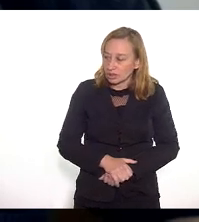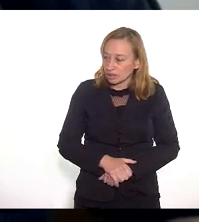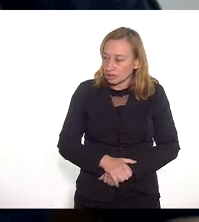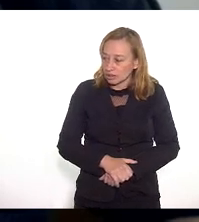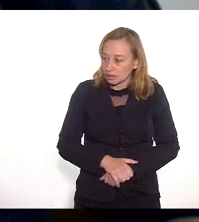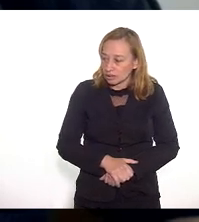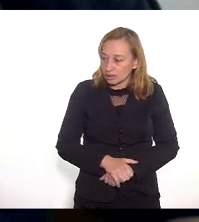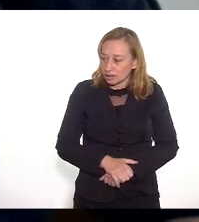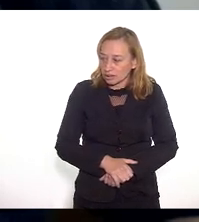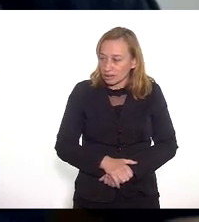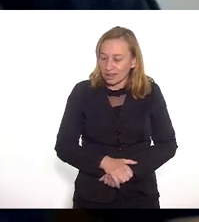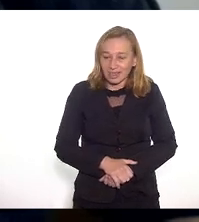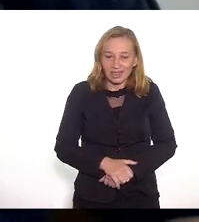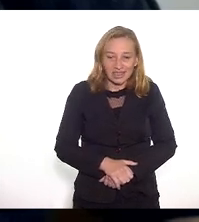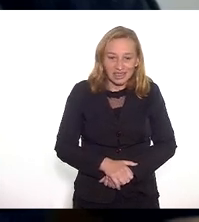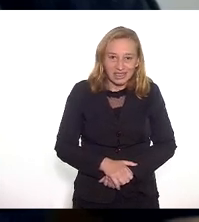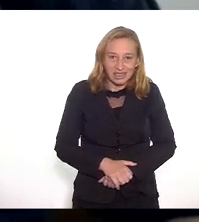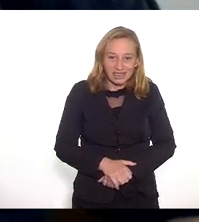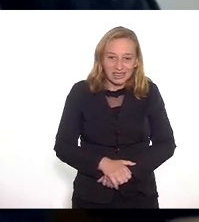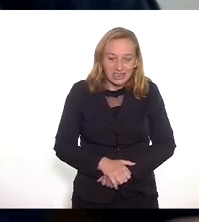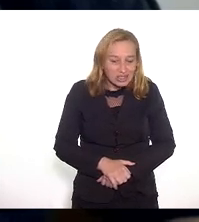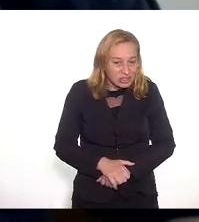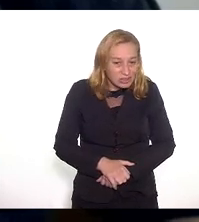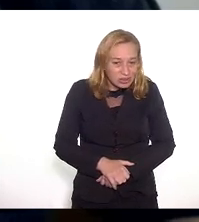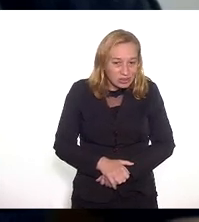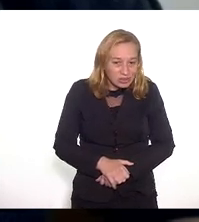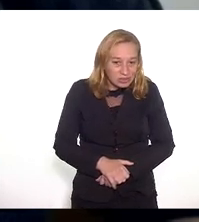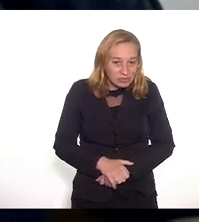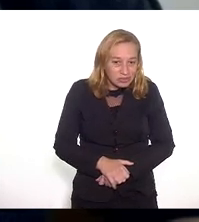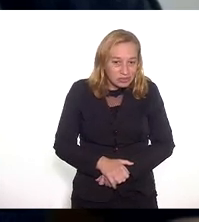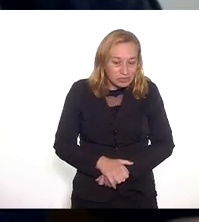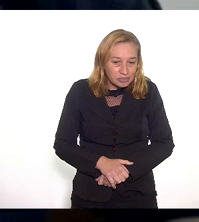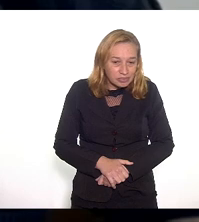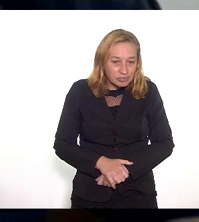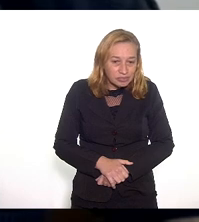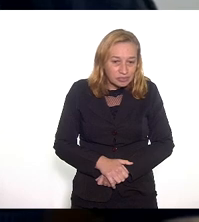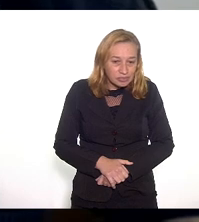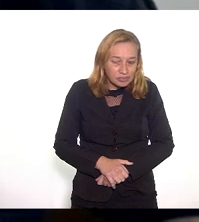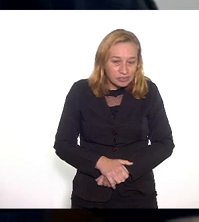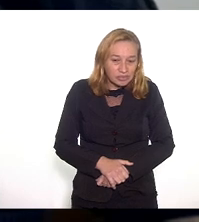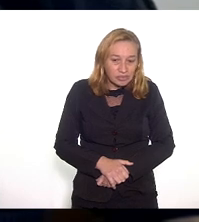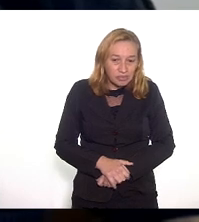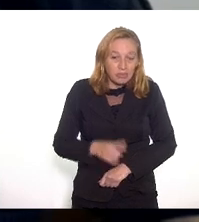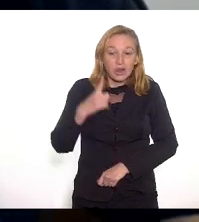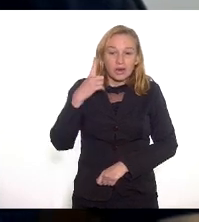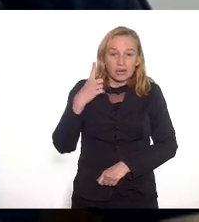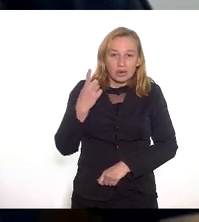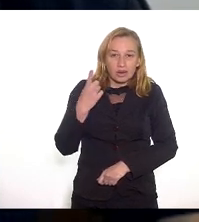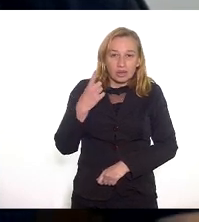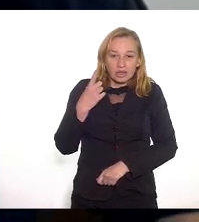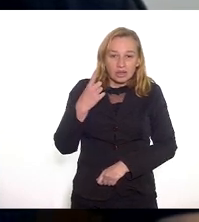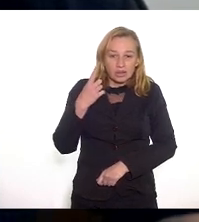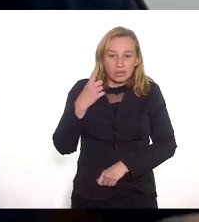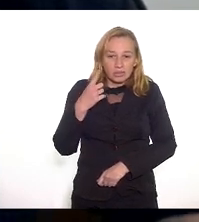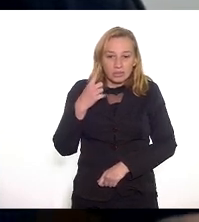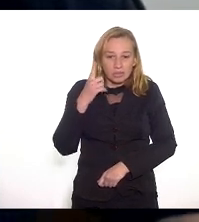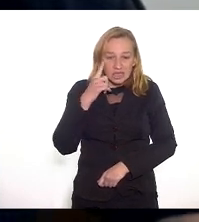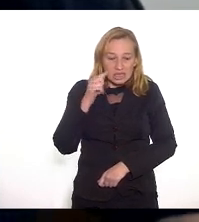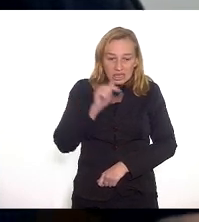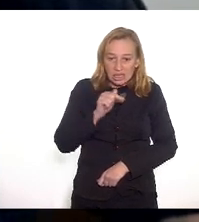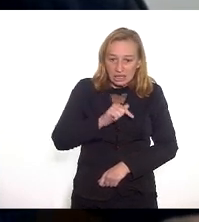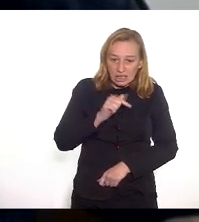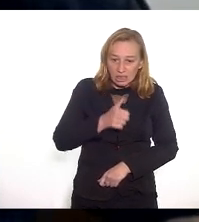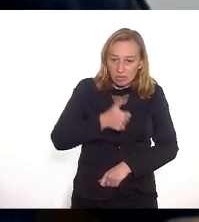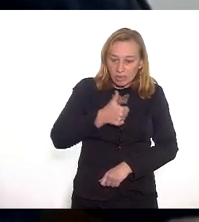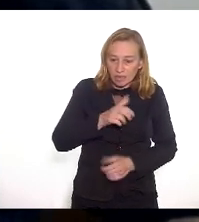a Covid-19 no contexto da pandemia, entendeu? Eu tinha pensado também nos meus apontamentos aqui, tinha marcado